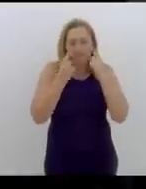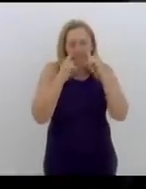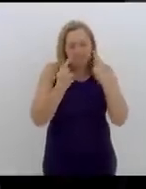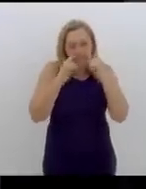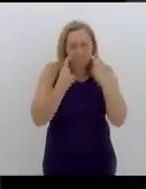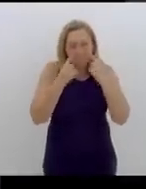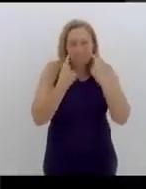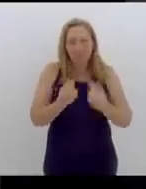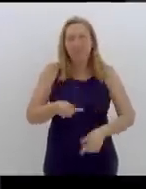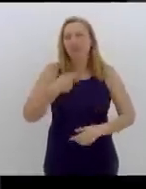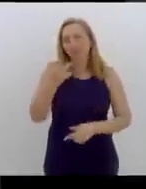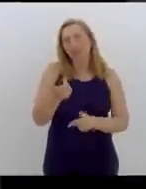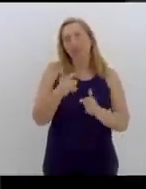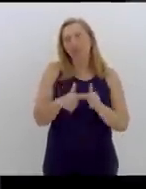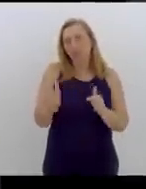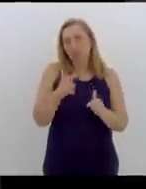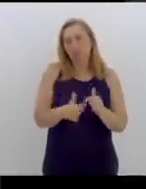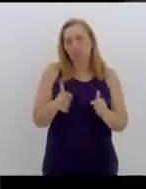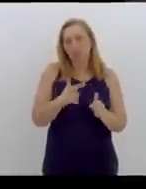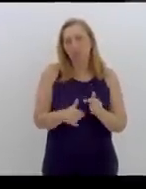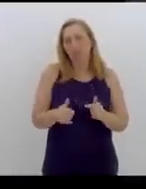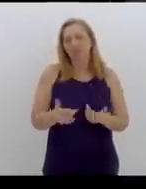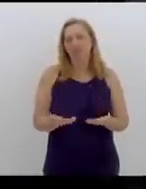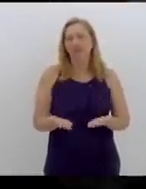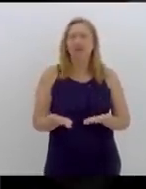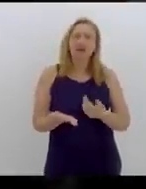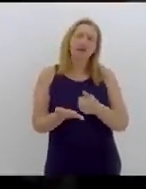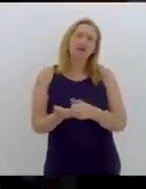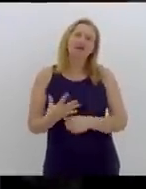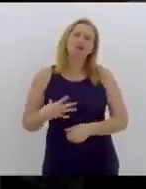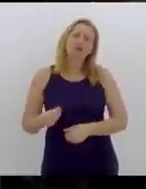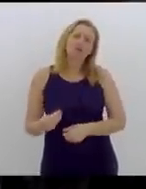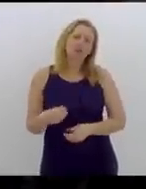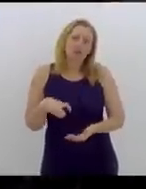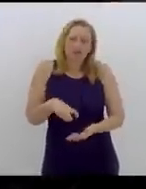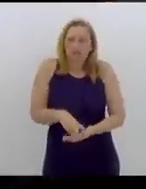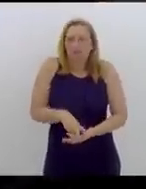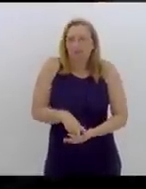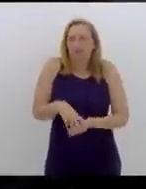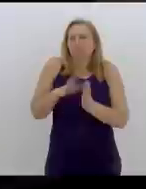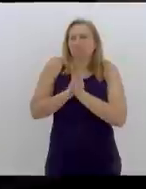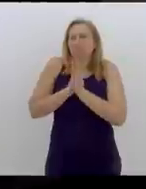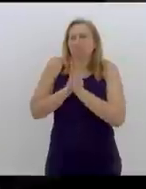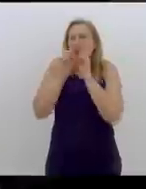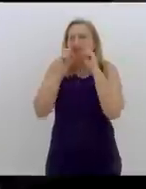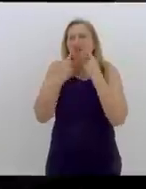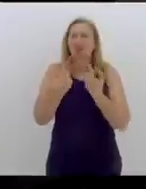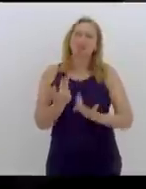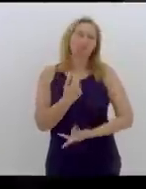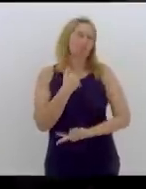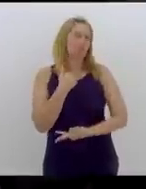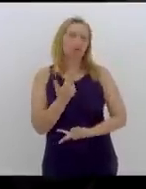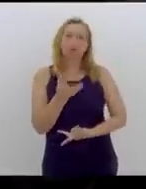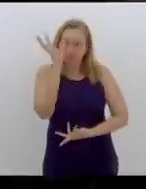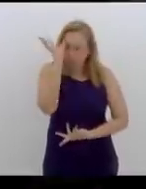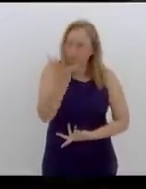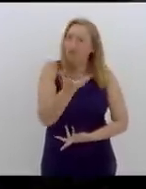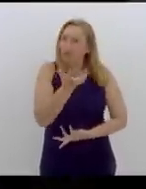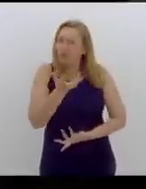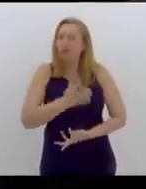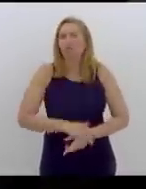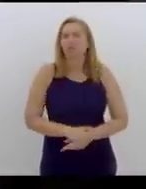falar o problema Ah meu filho ajoelha Reza e chora não pode isso a gente quer soluções